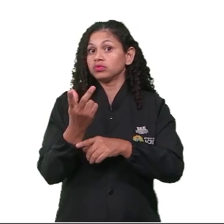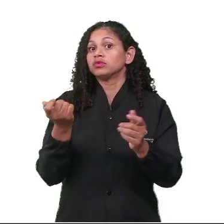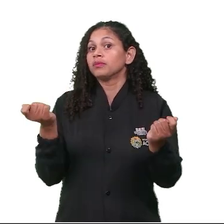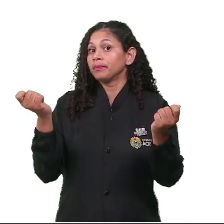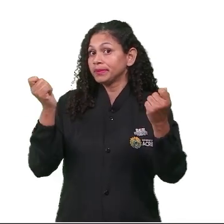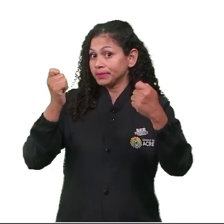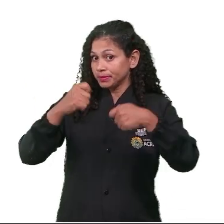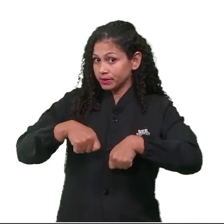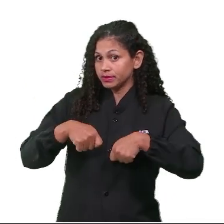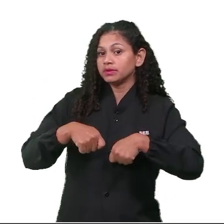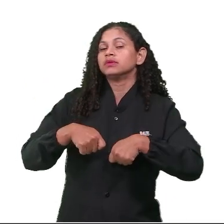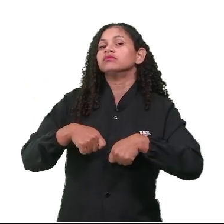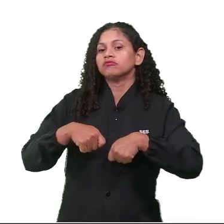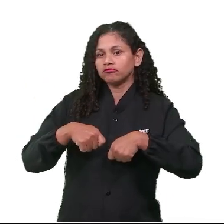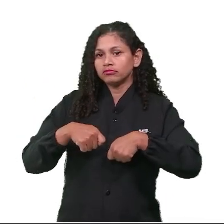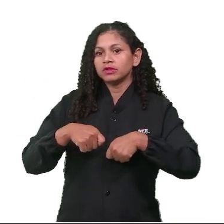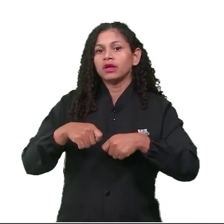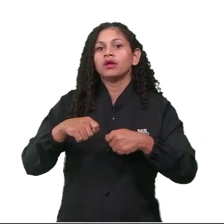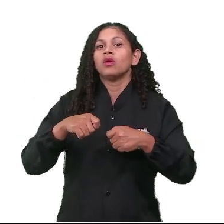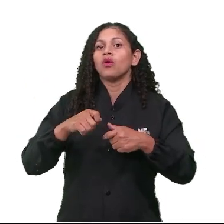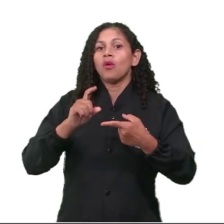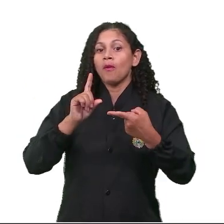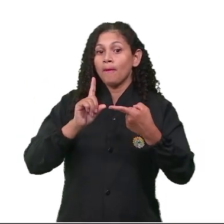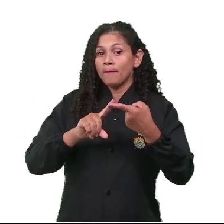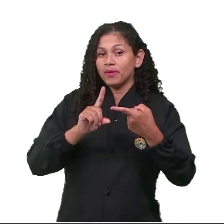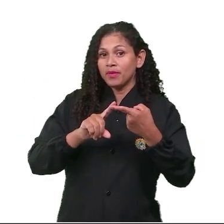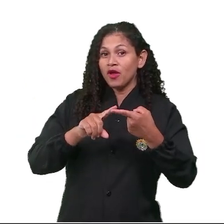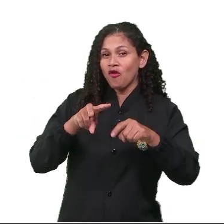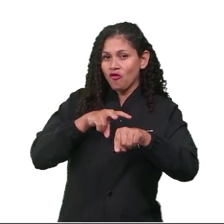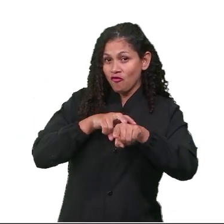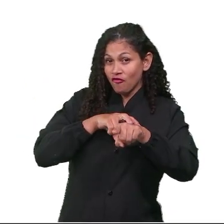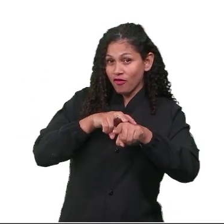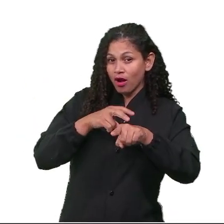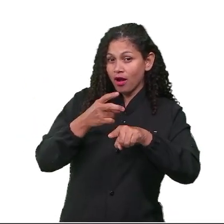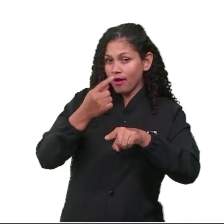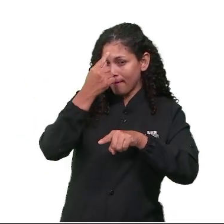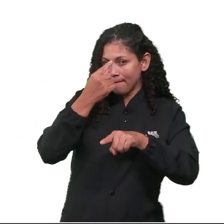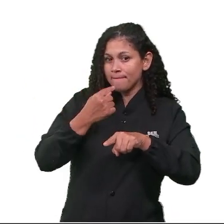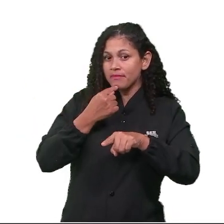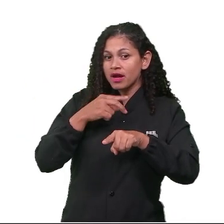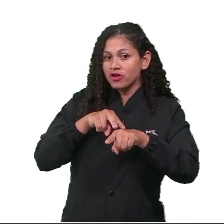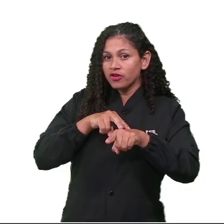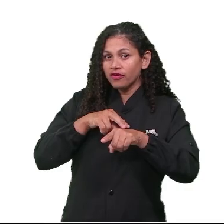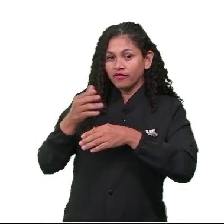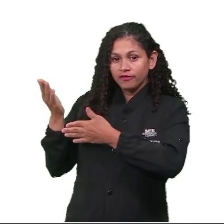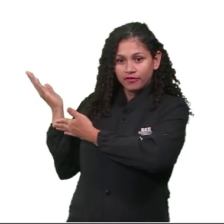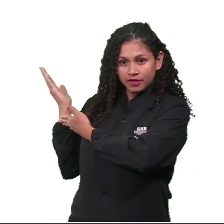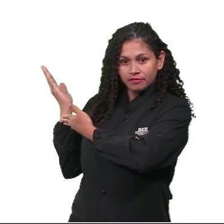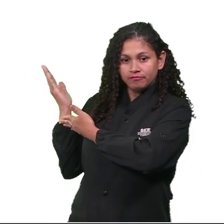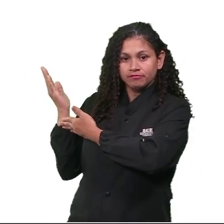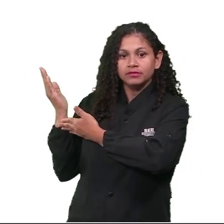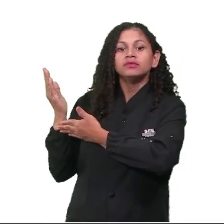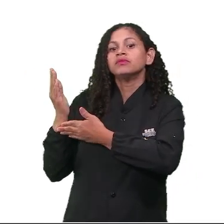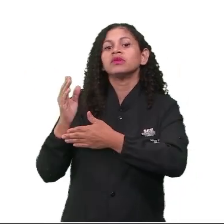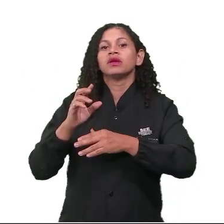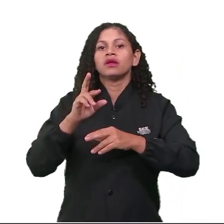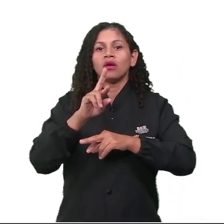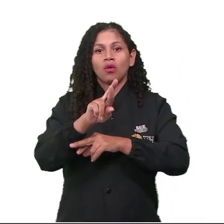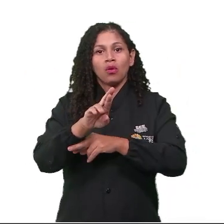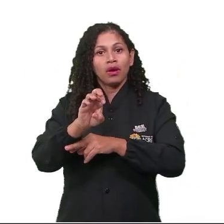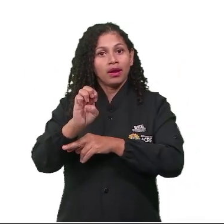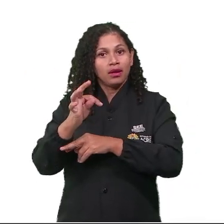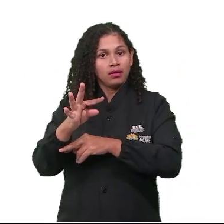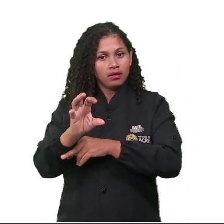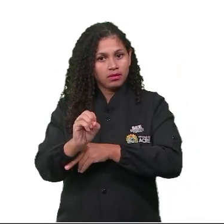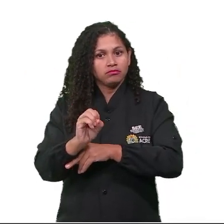o prisma, que é o prisma reto, quando ele possui arestas laterais perpendiculares